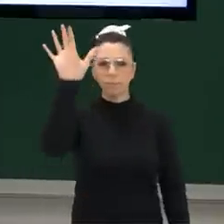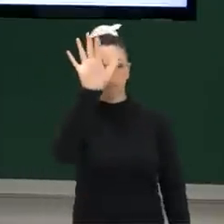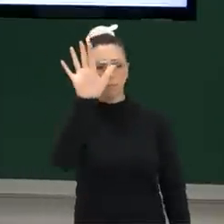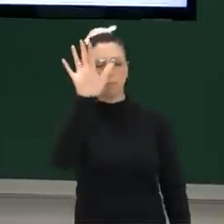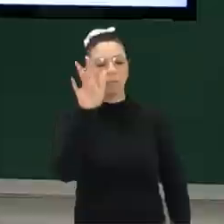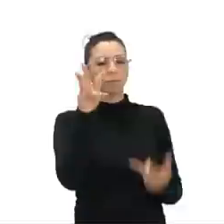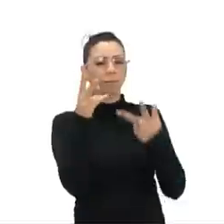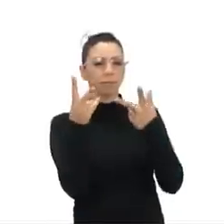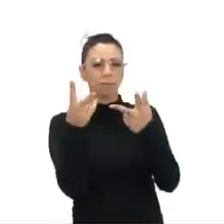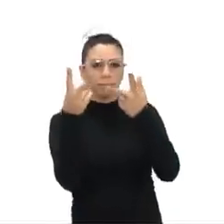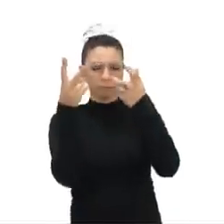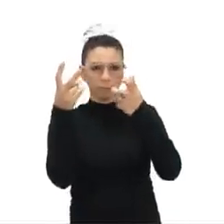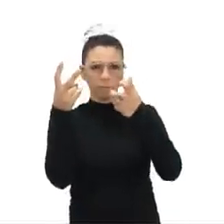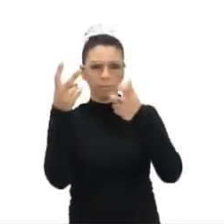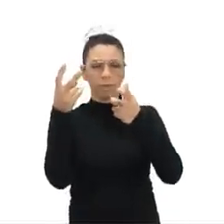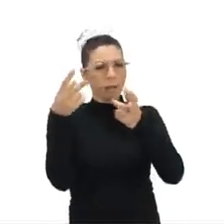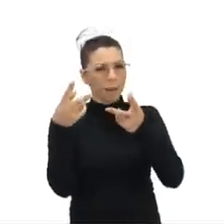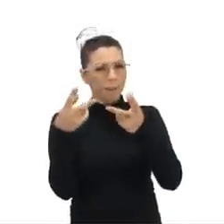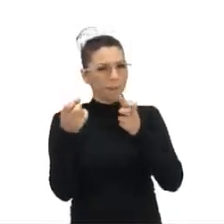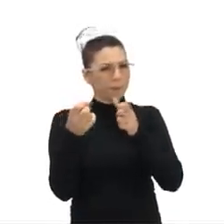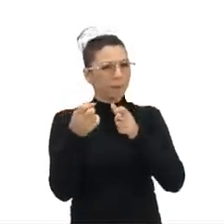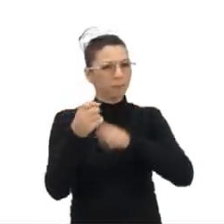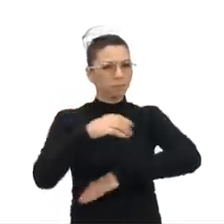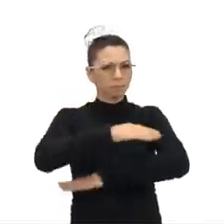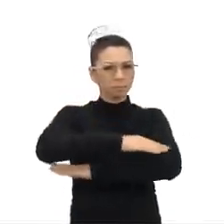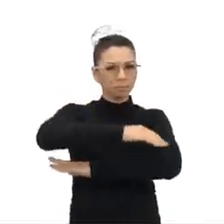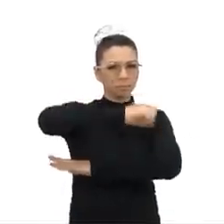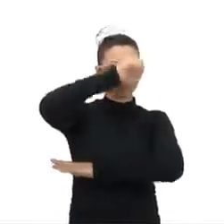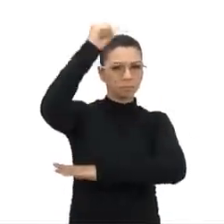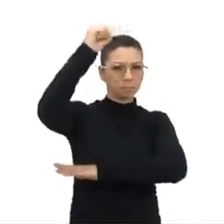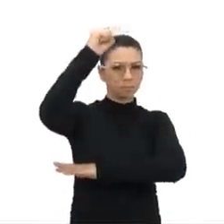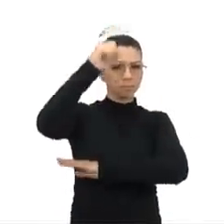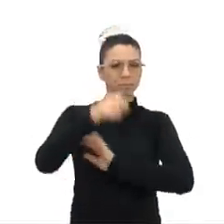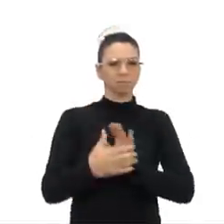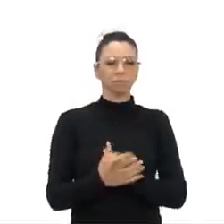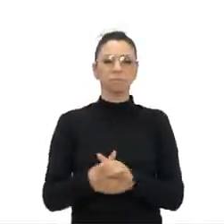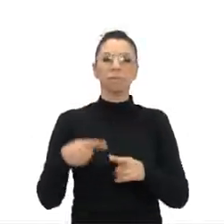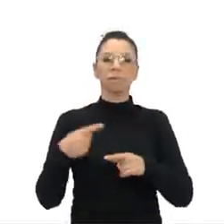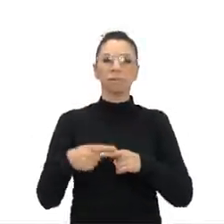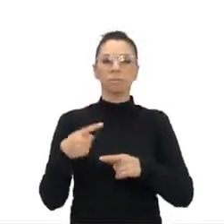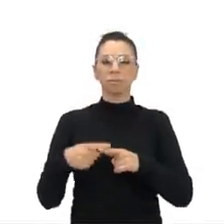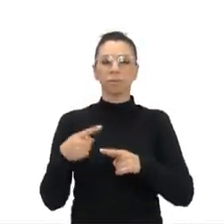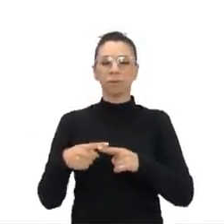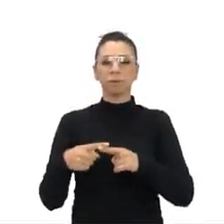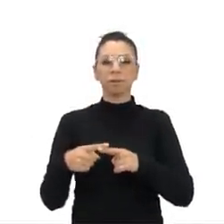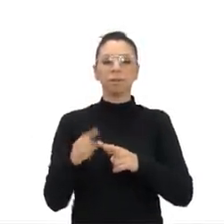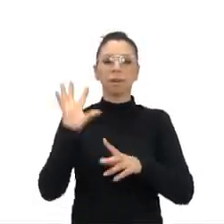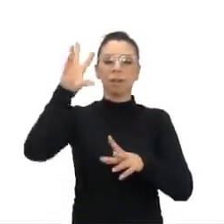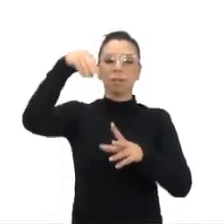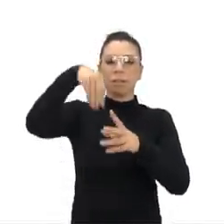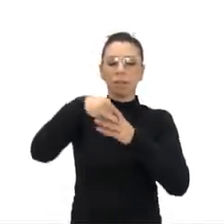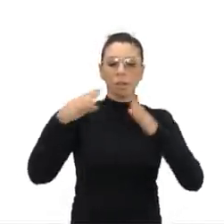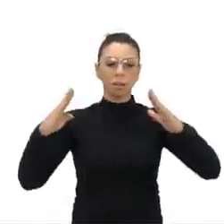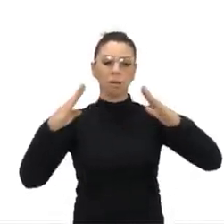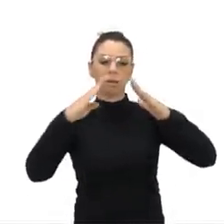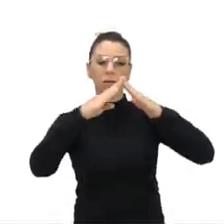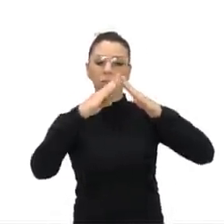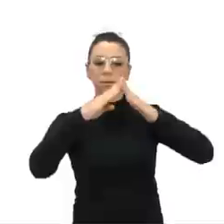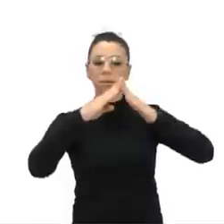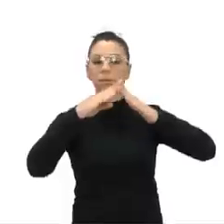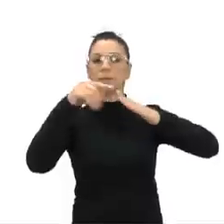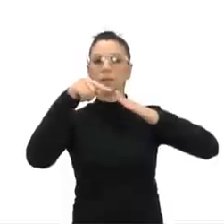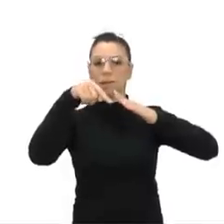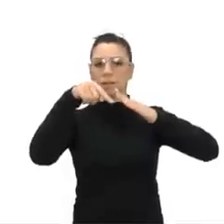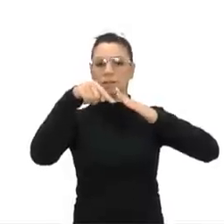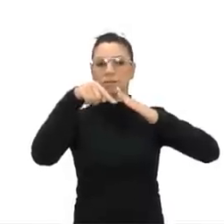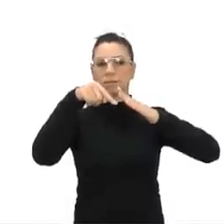então vem dessa janela aqui, uma janela diferenciada. Por quê? Porque a janela, ela faz parte do telhado da casa.